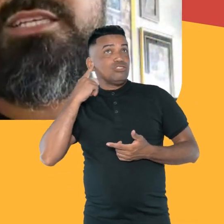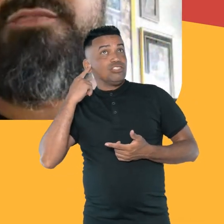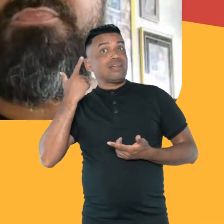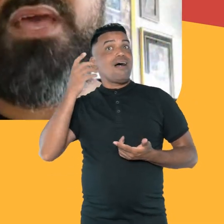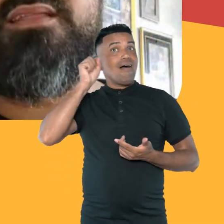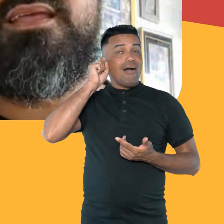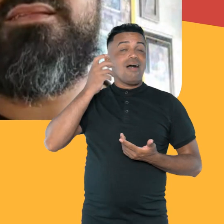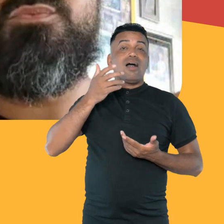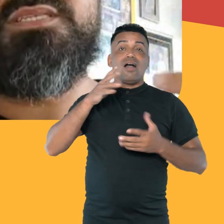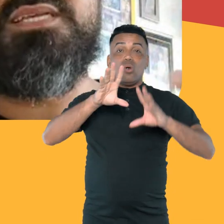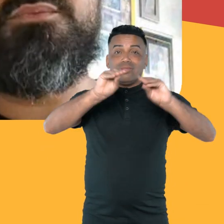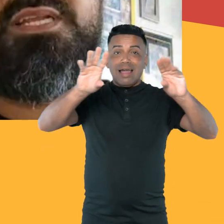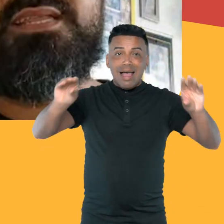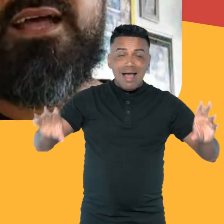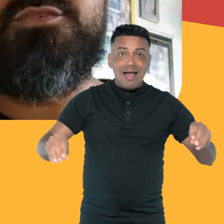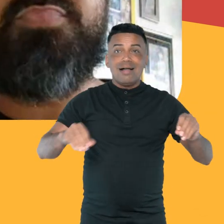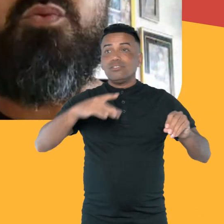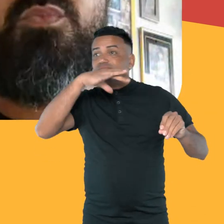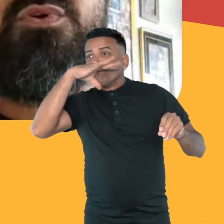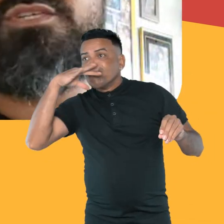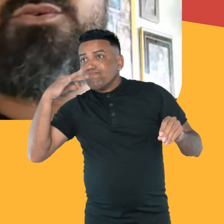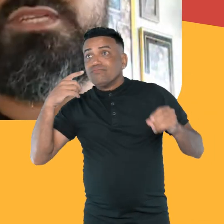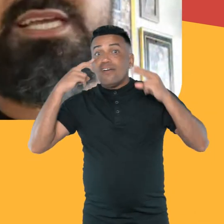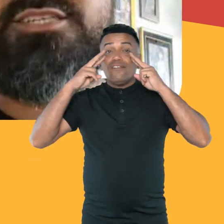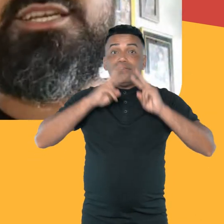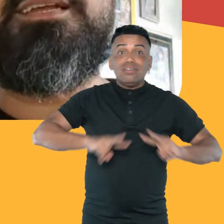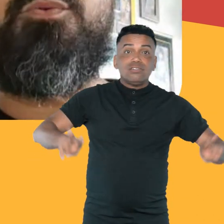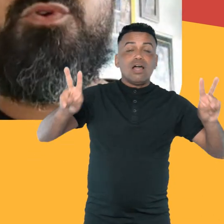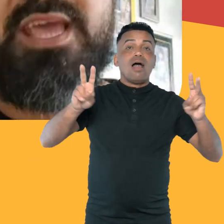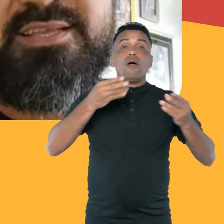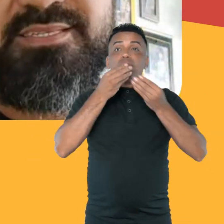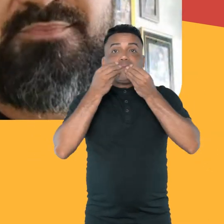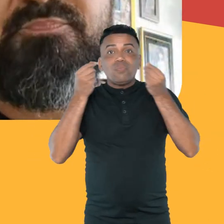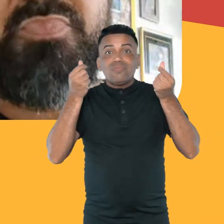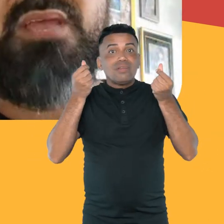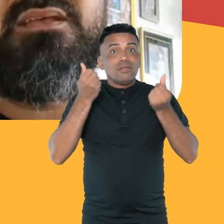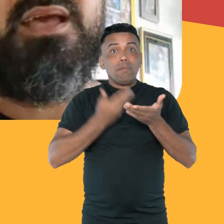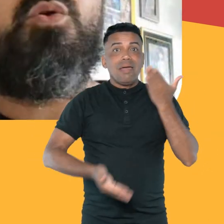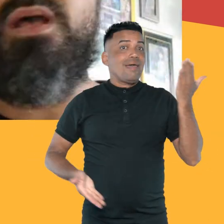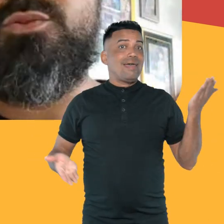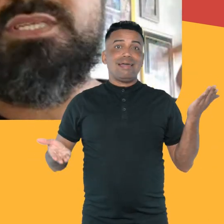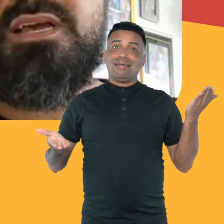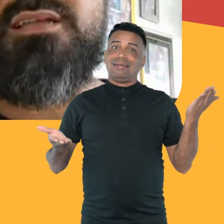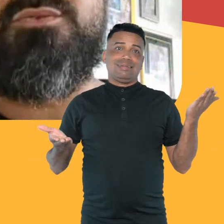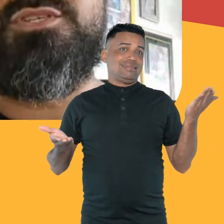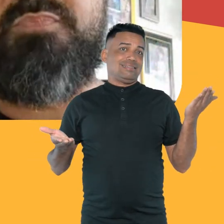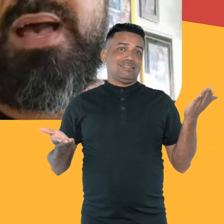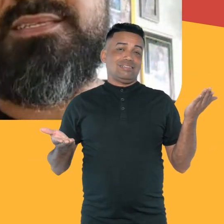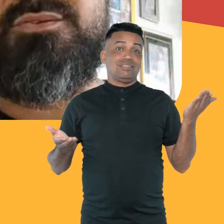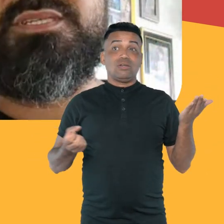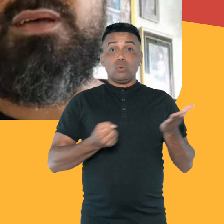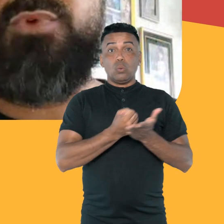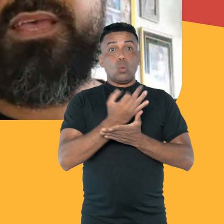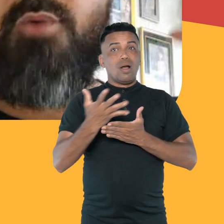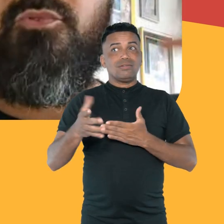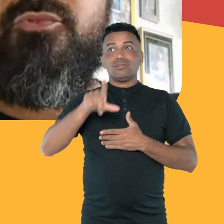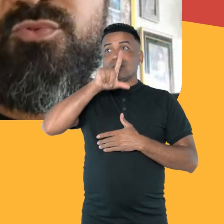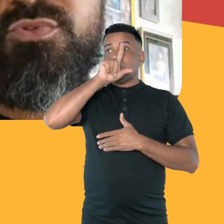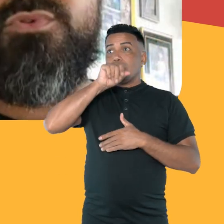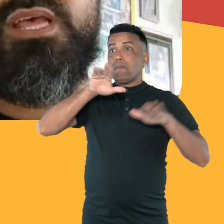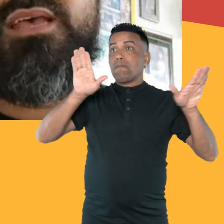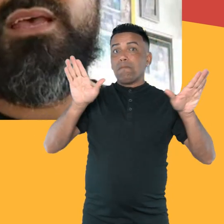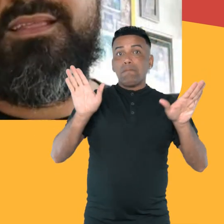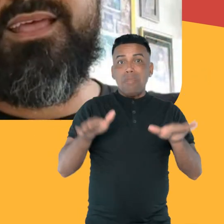tal, a gente vai perdendo uma sensibilidade para um monte de coisa que a gente ainda não conhece, né? Quantos cantos de pássaro estão aí